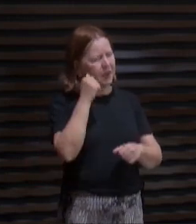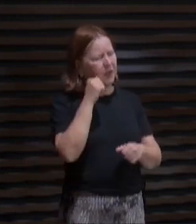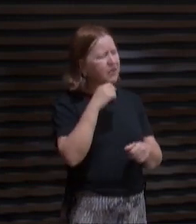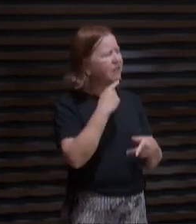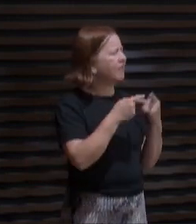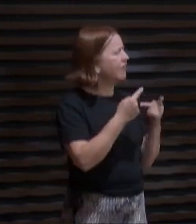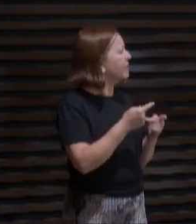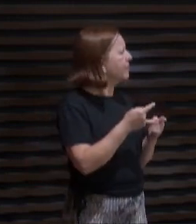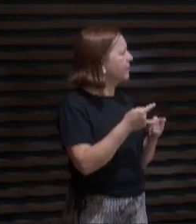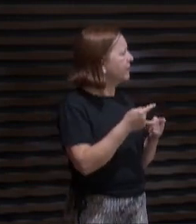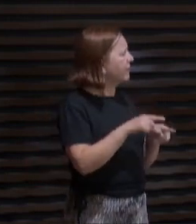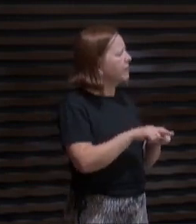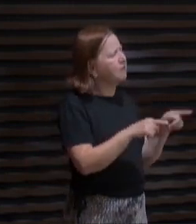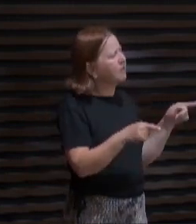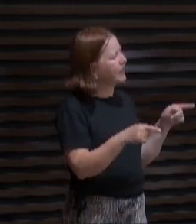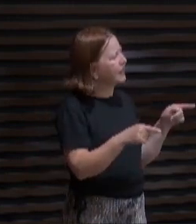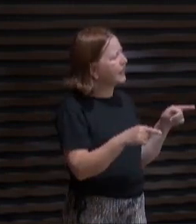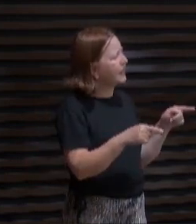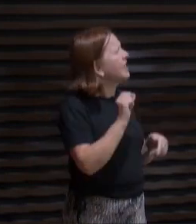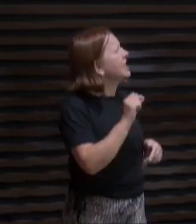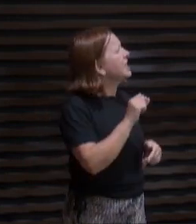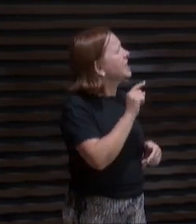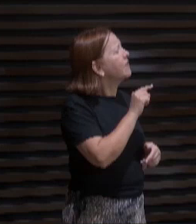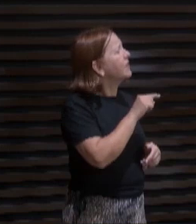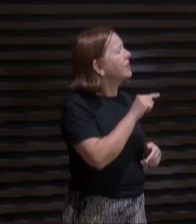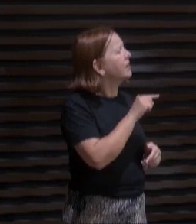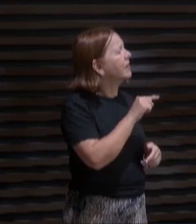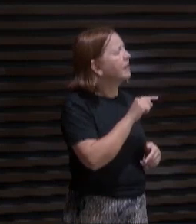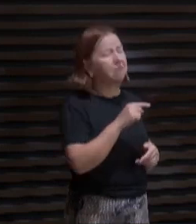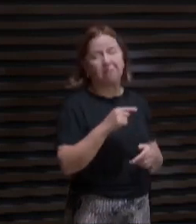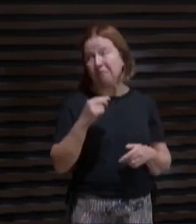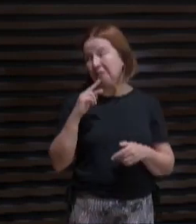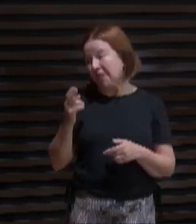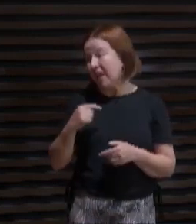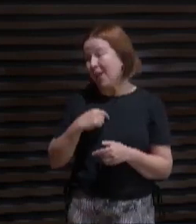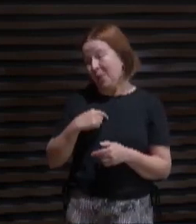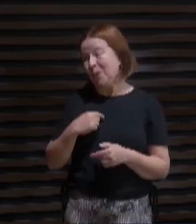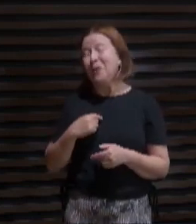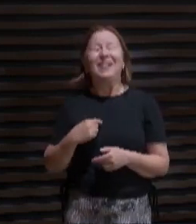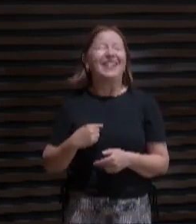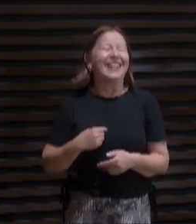assim: mas quem é você? Eu digo: eu sou uma pessoa